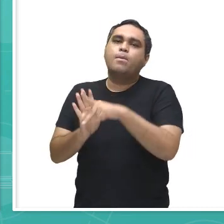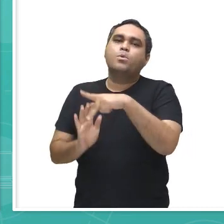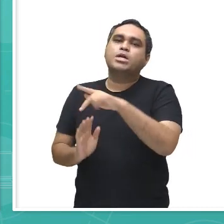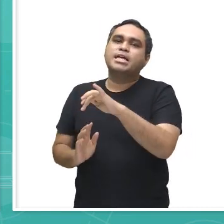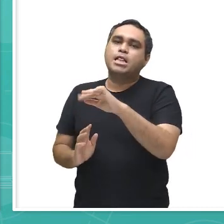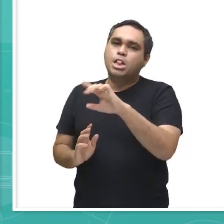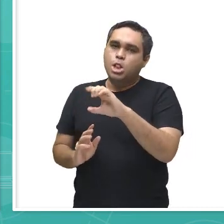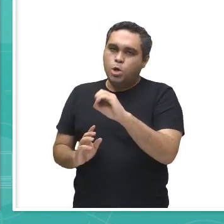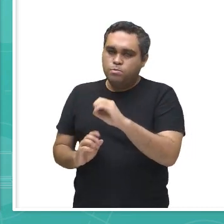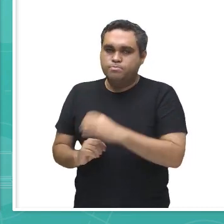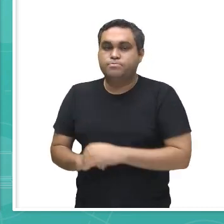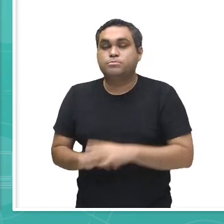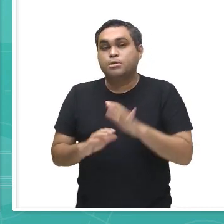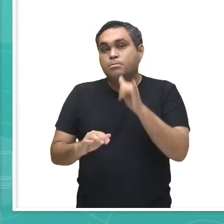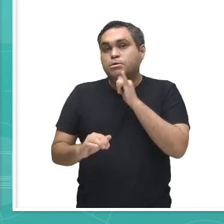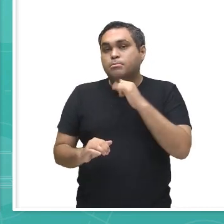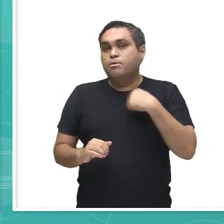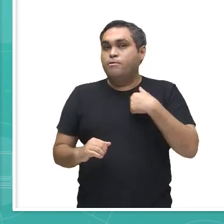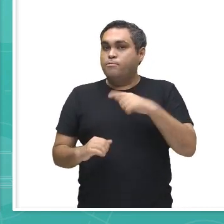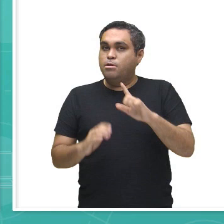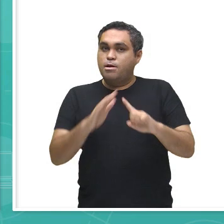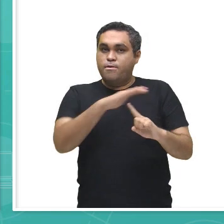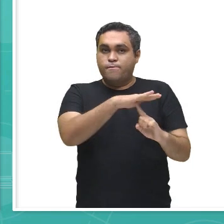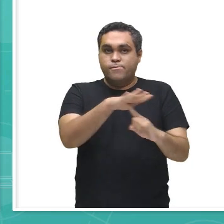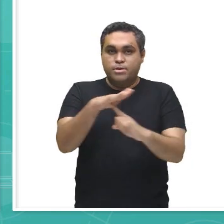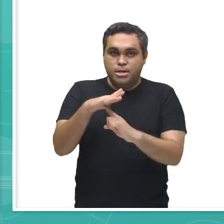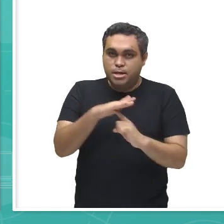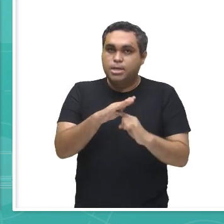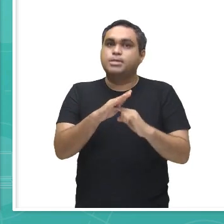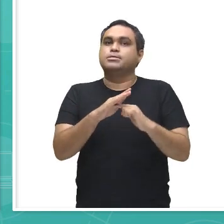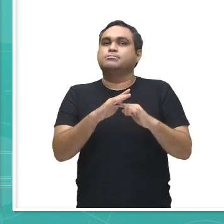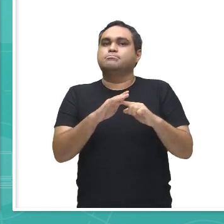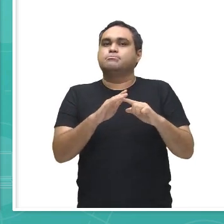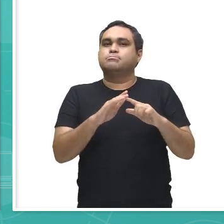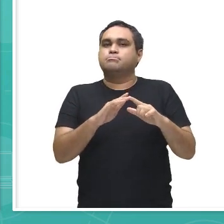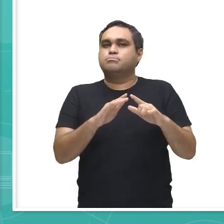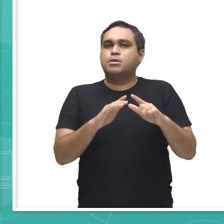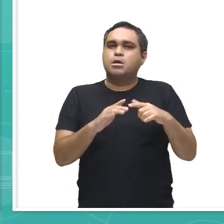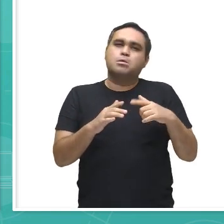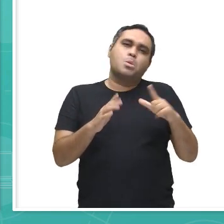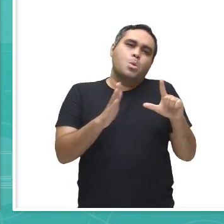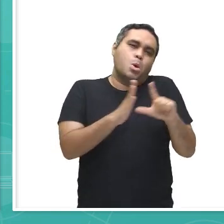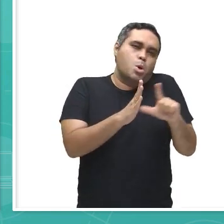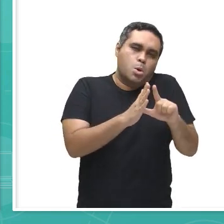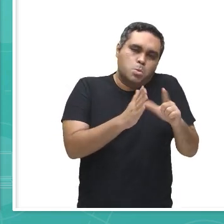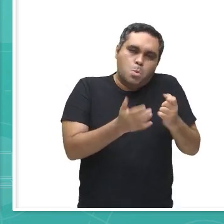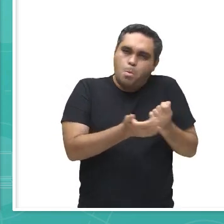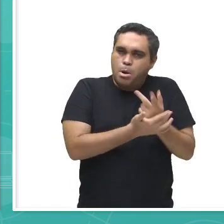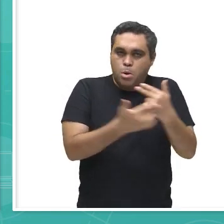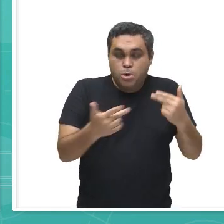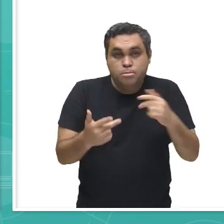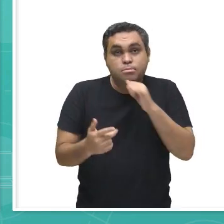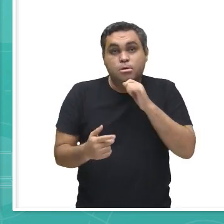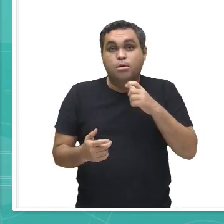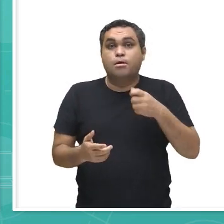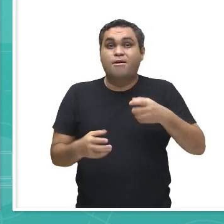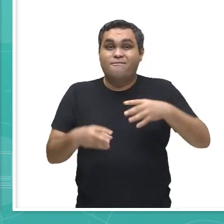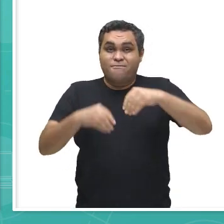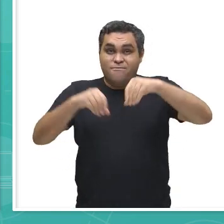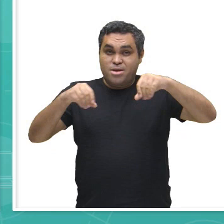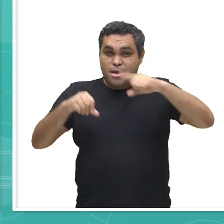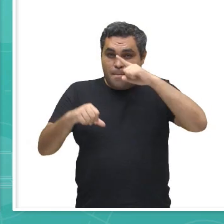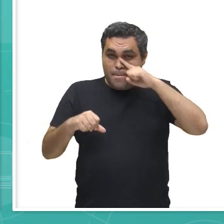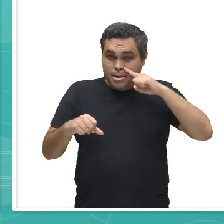na feira, vai no mercado. Aqui, quando a gente vai comprar uma farinha, o que acontece? A pessoa